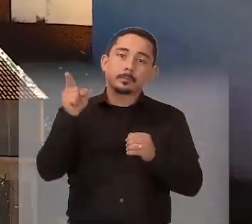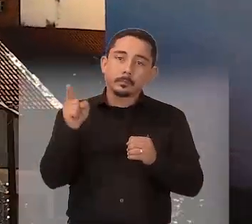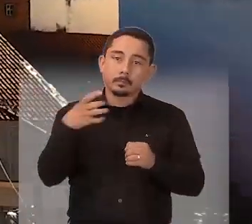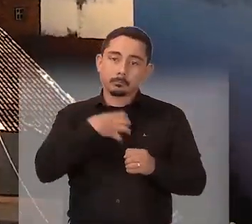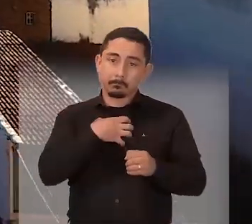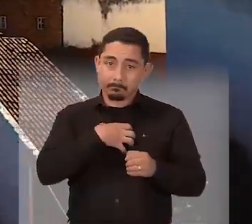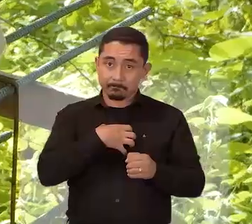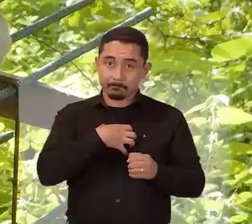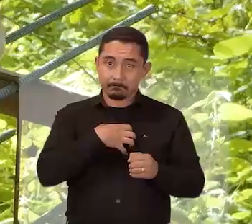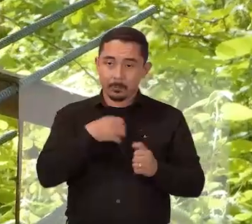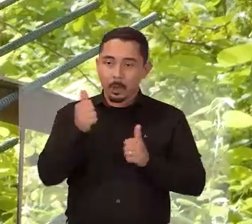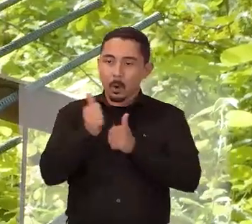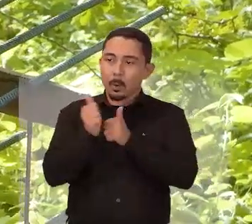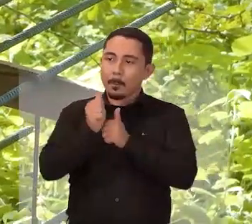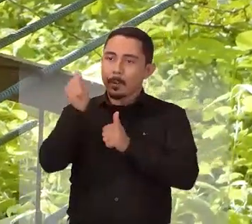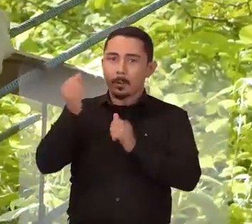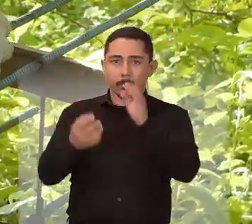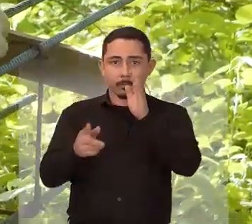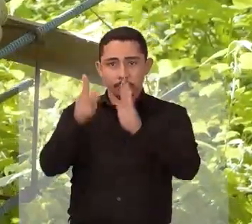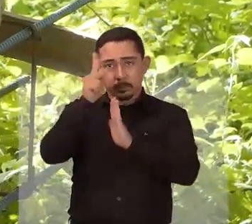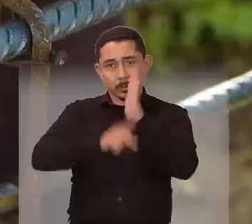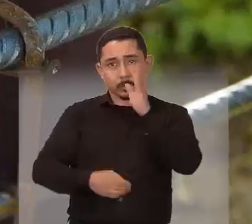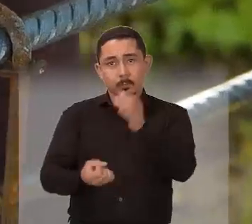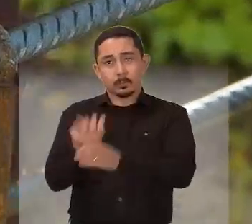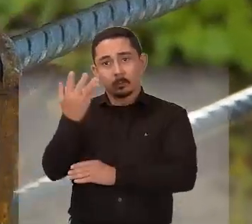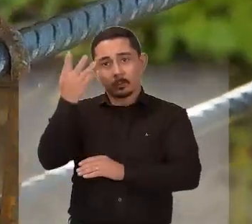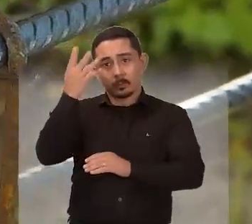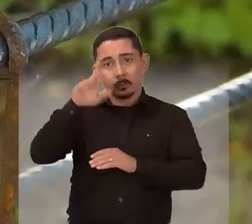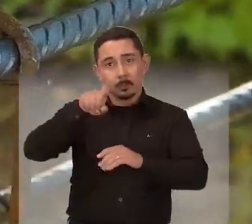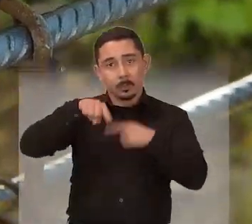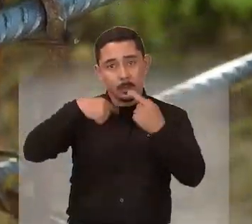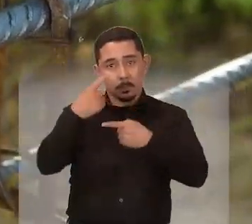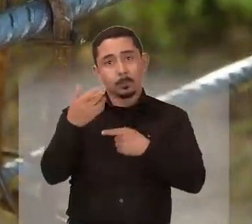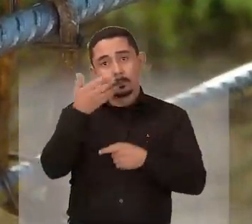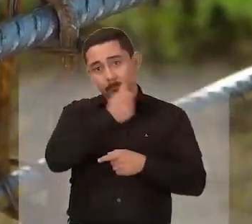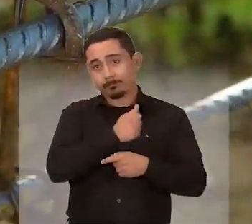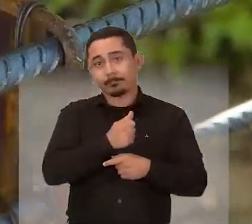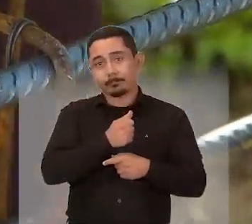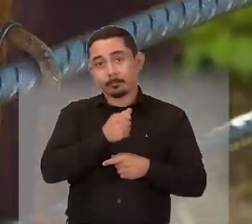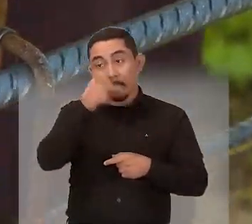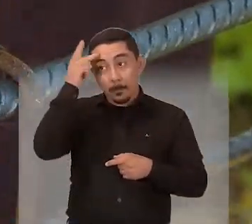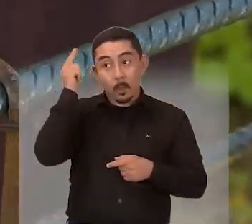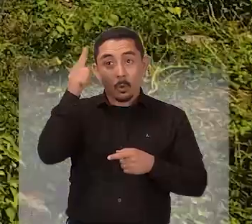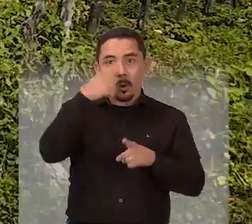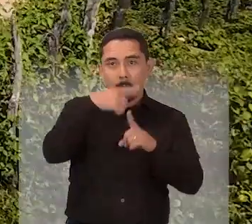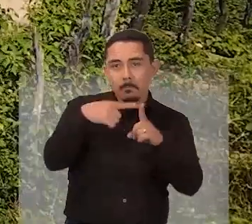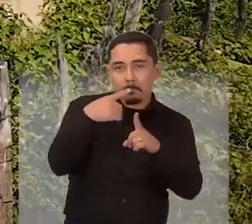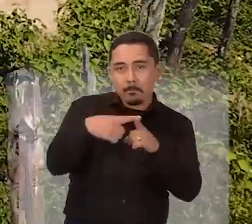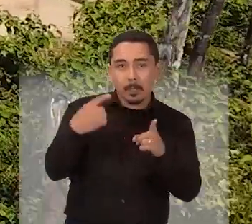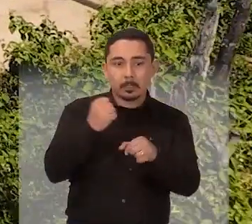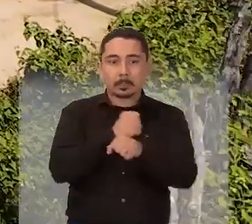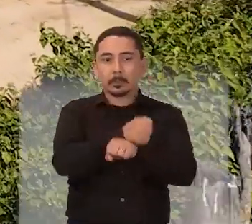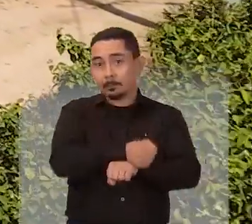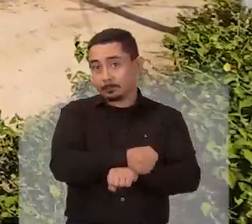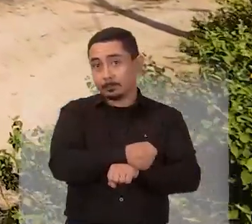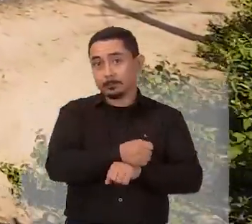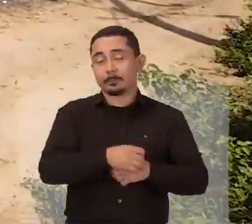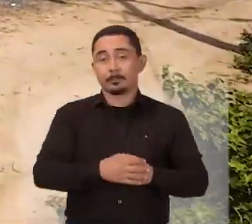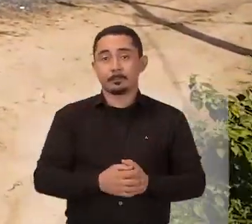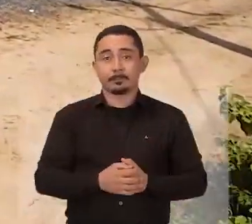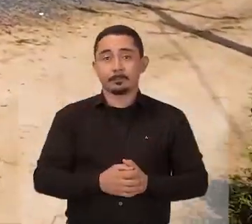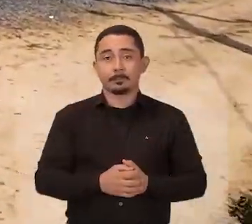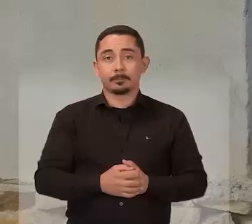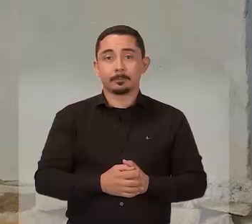acompanhar o impacto do projeto Vida Pós-Resgate, voltado para apoiar pessoas que saíram do trabalho análogo